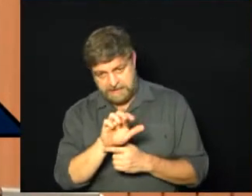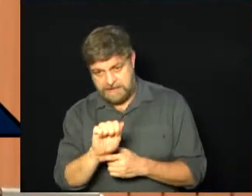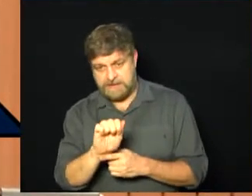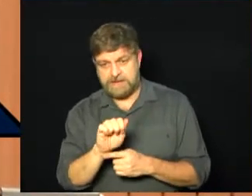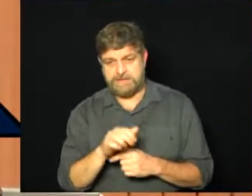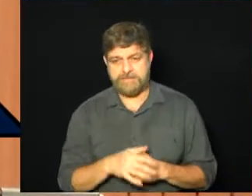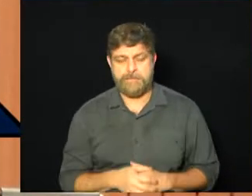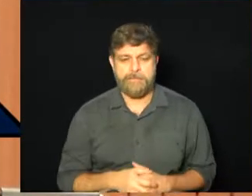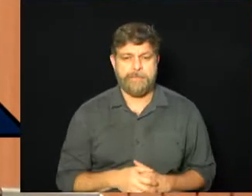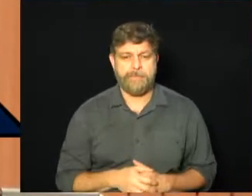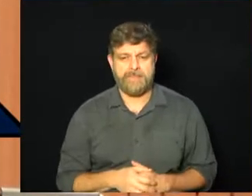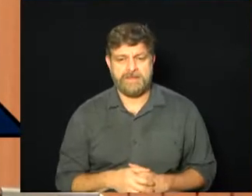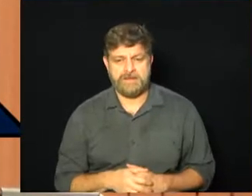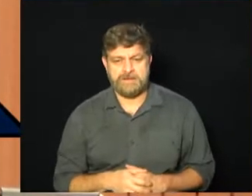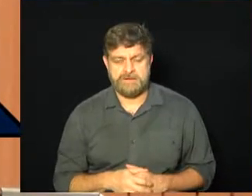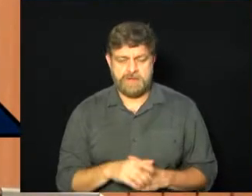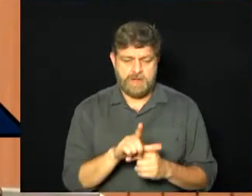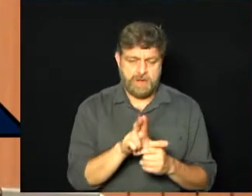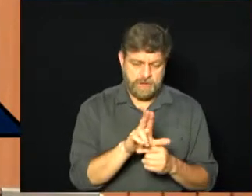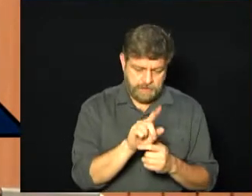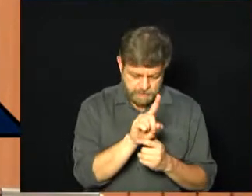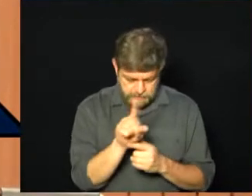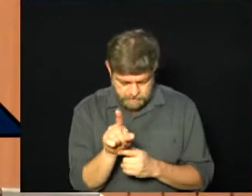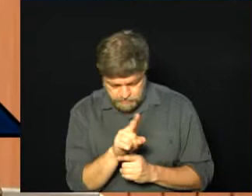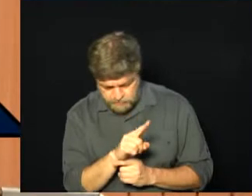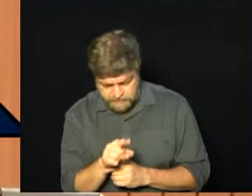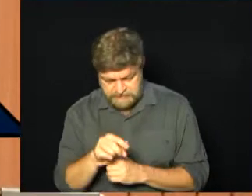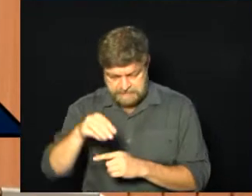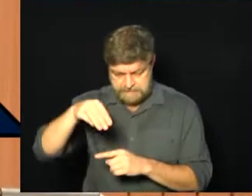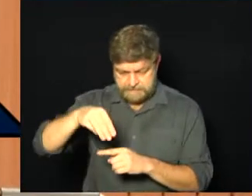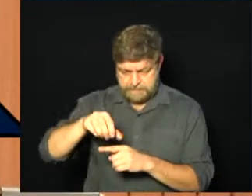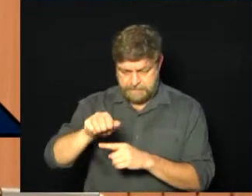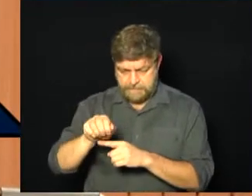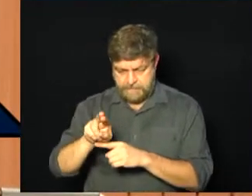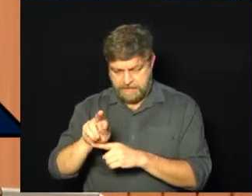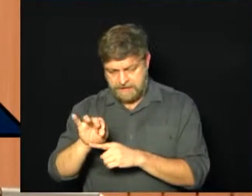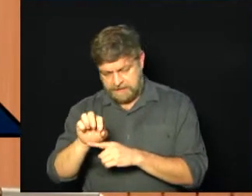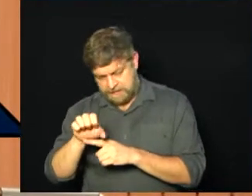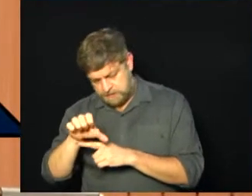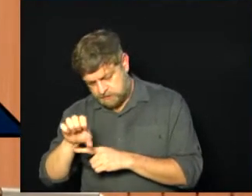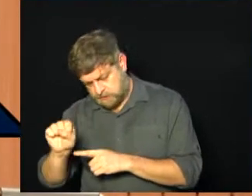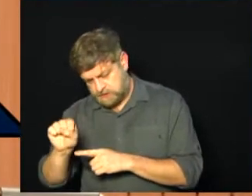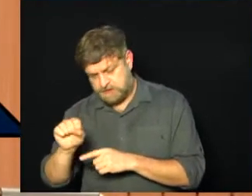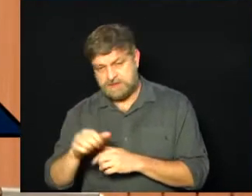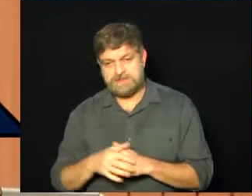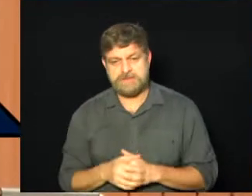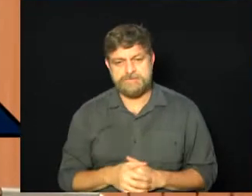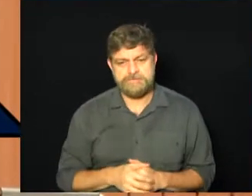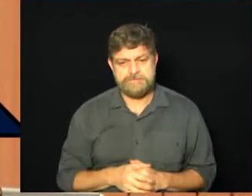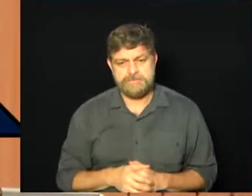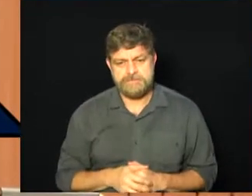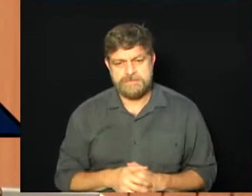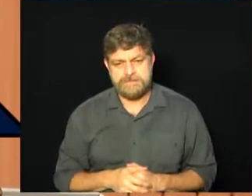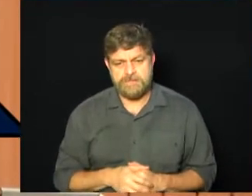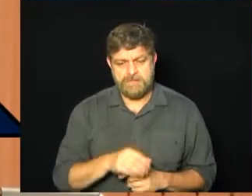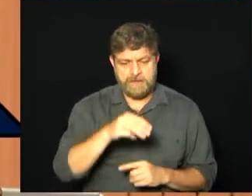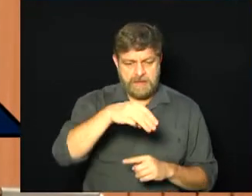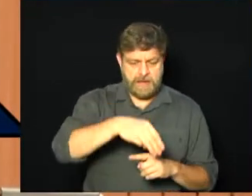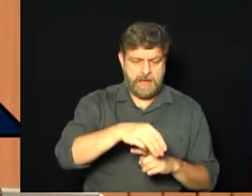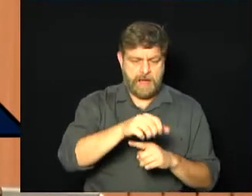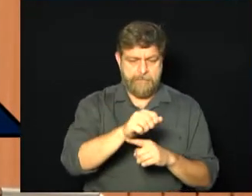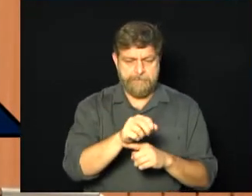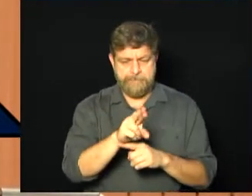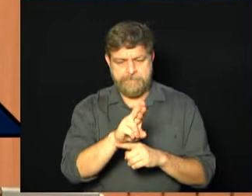Valdige Mendes Nogueira, Luiz Carlos Cândido Martins Sotero da Silva, Marino